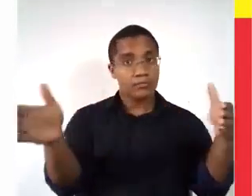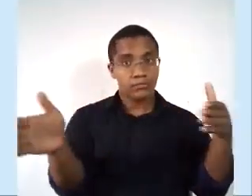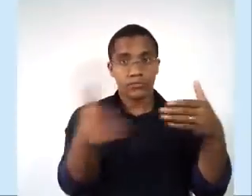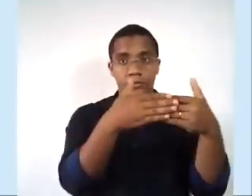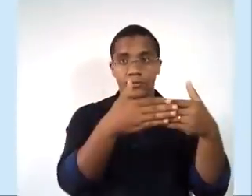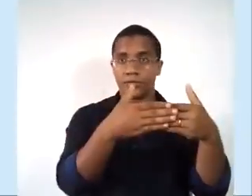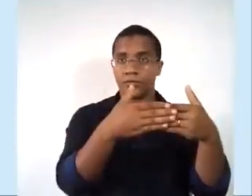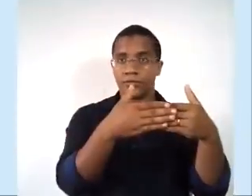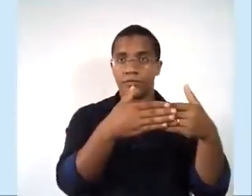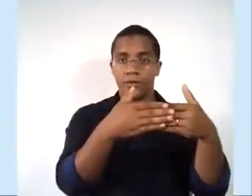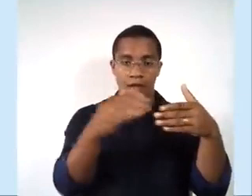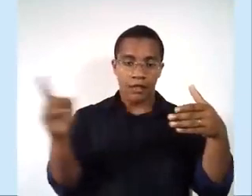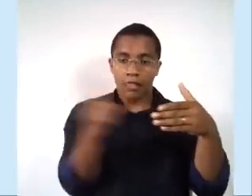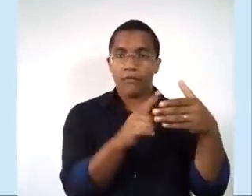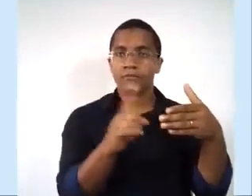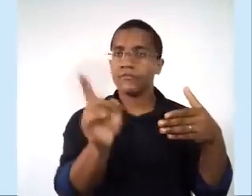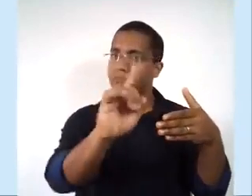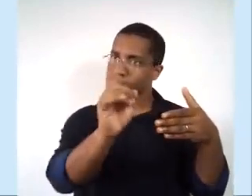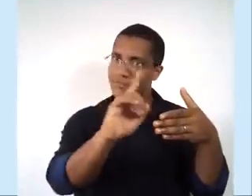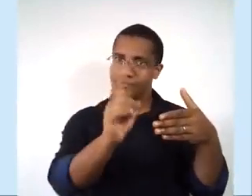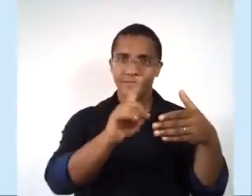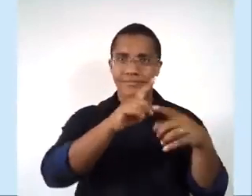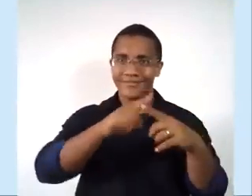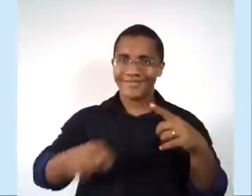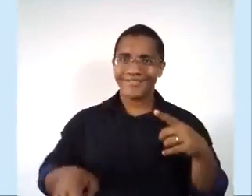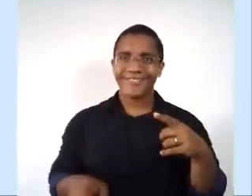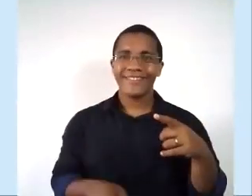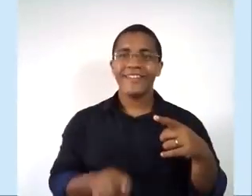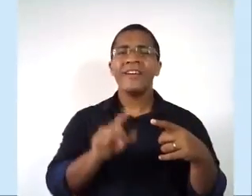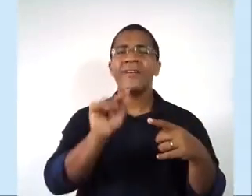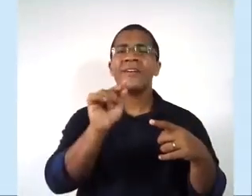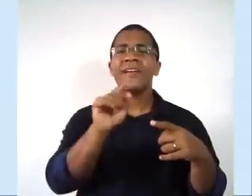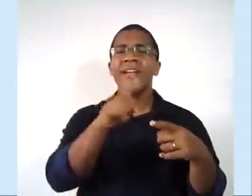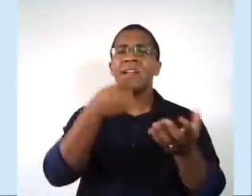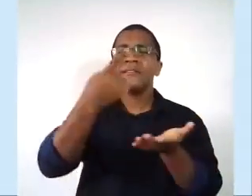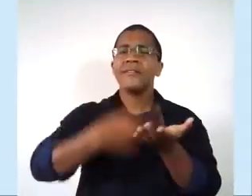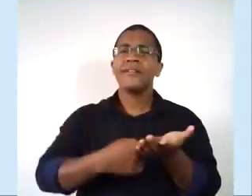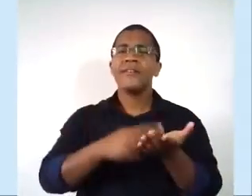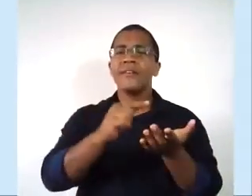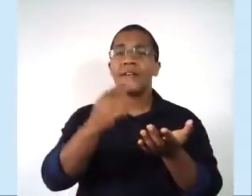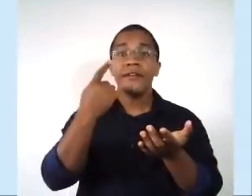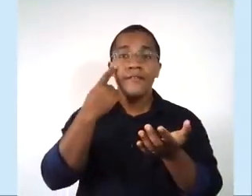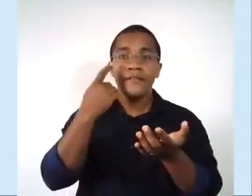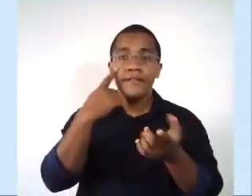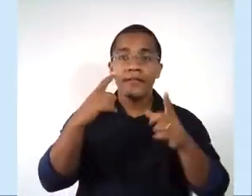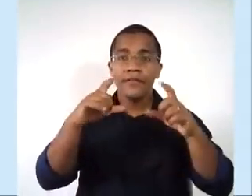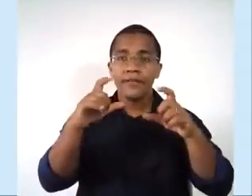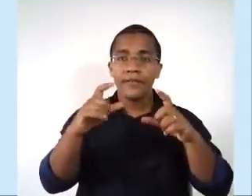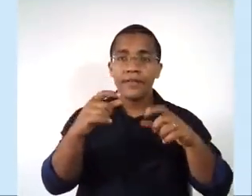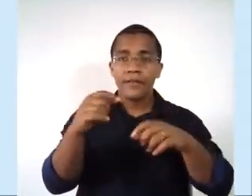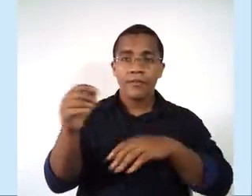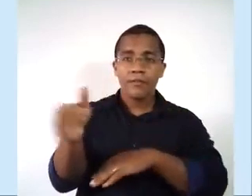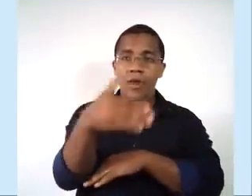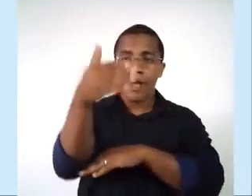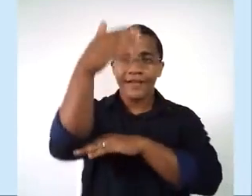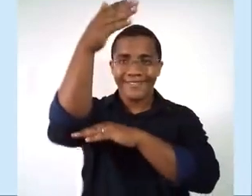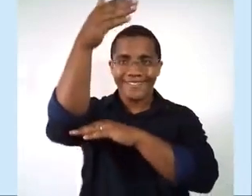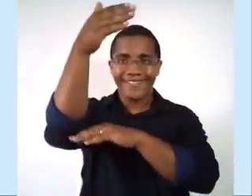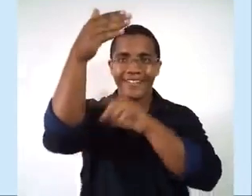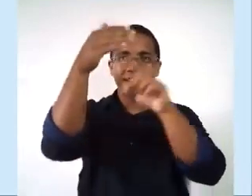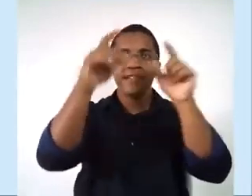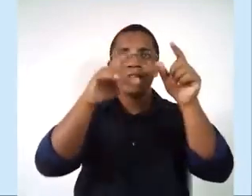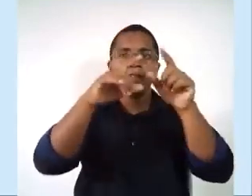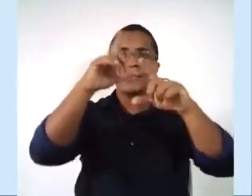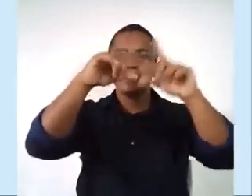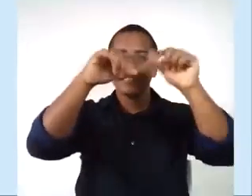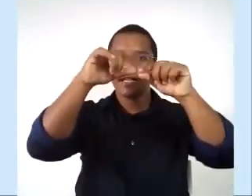que aconteceu no Tratado de Maastricht, tá? O Tratado de Maastricht vai dar a ideia da bandeira, tá? É muito importante esse tratado, da bandeira com